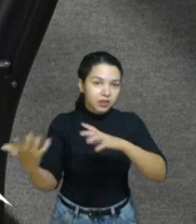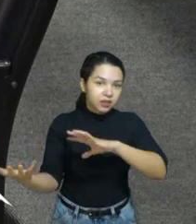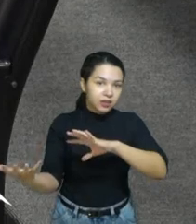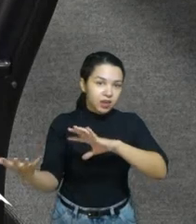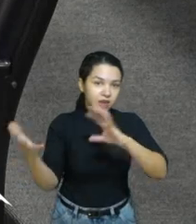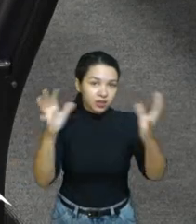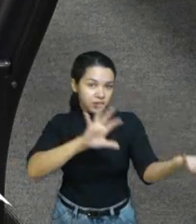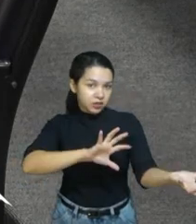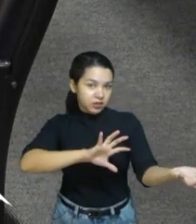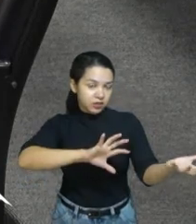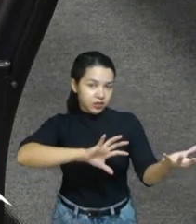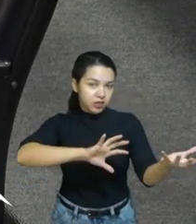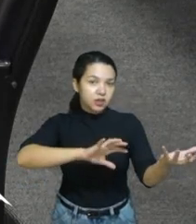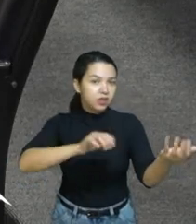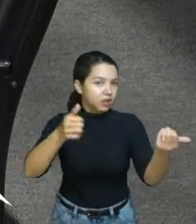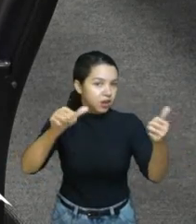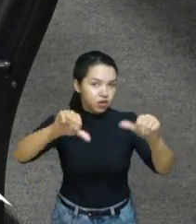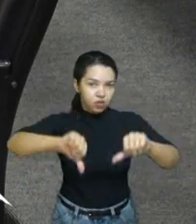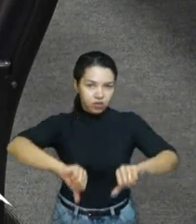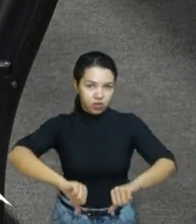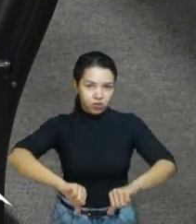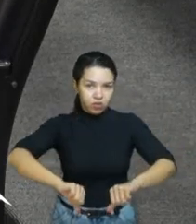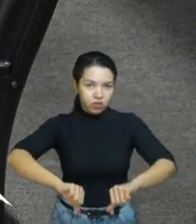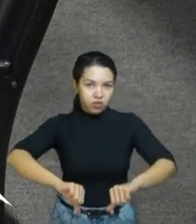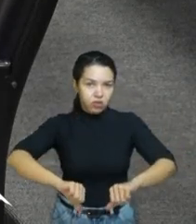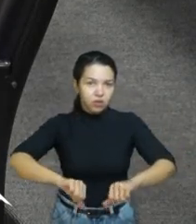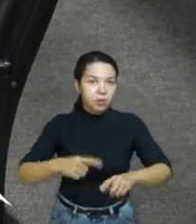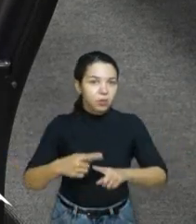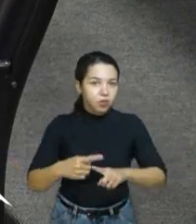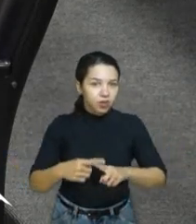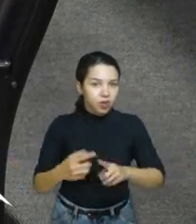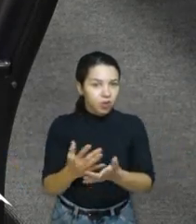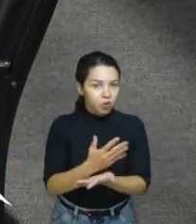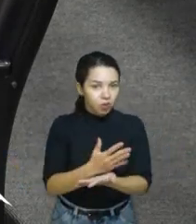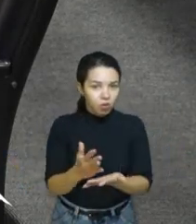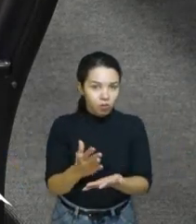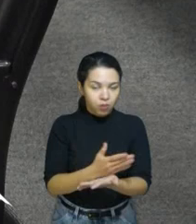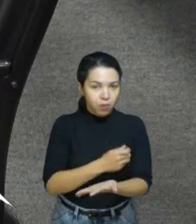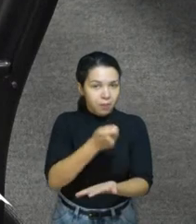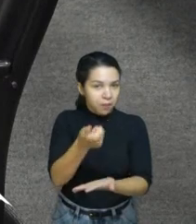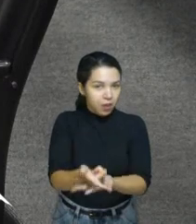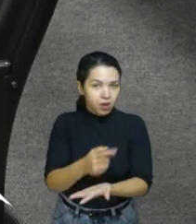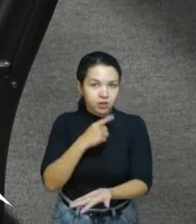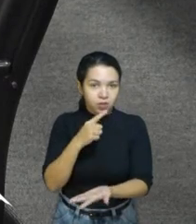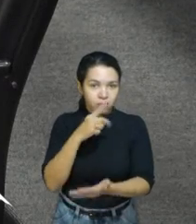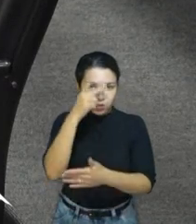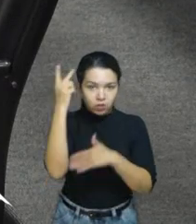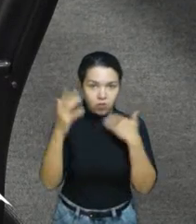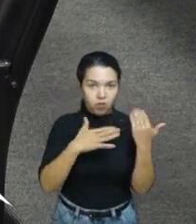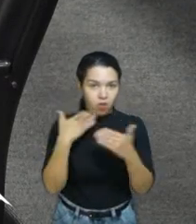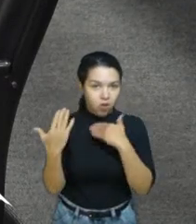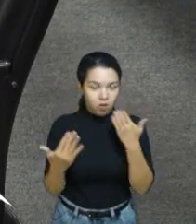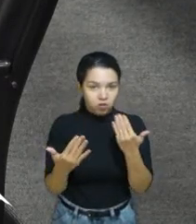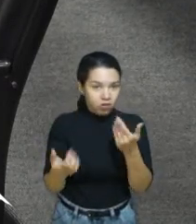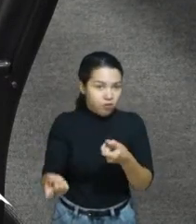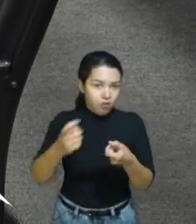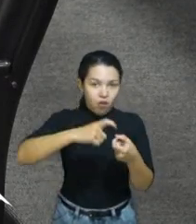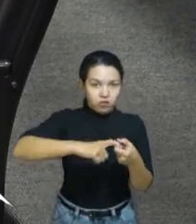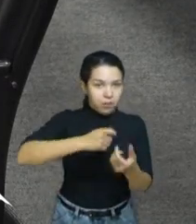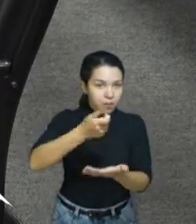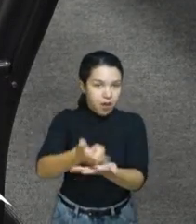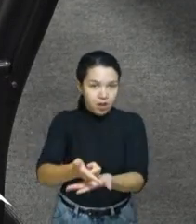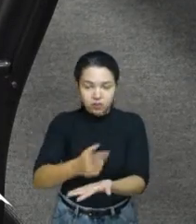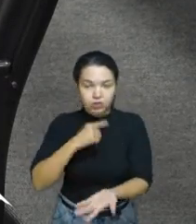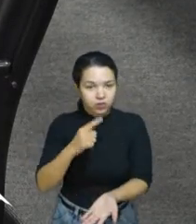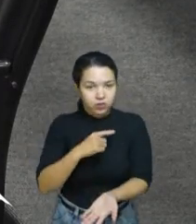e essa economia é perversa em todos os sentidos. Tem muita coisa que não se paga, as mortes não se pagam, e aquilo que a gente